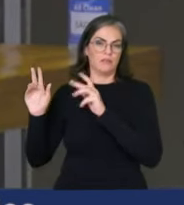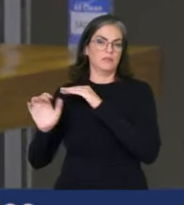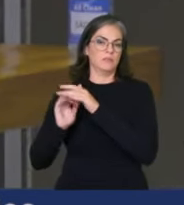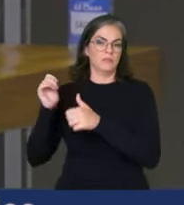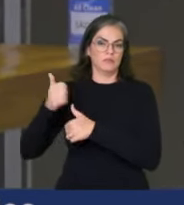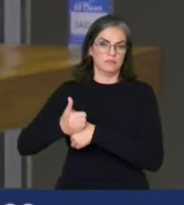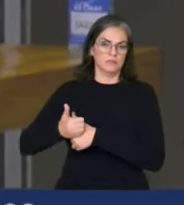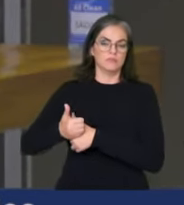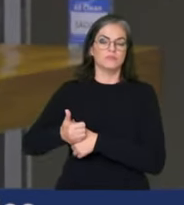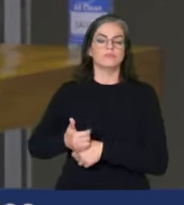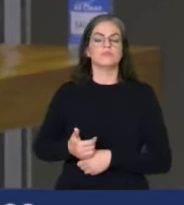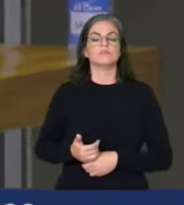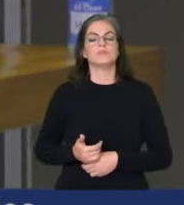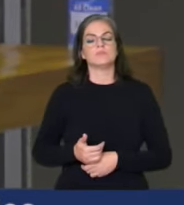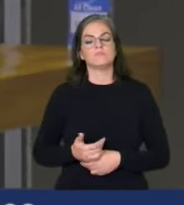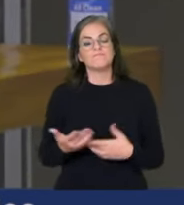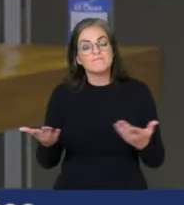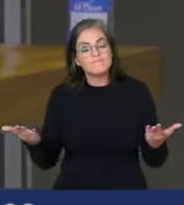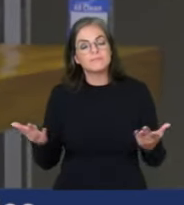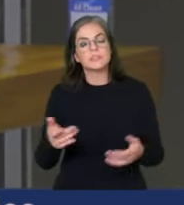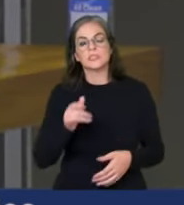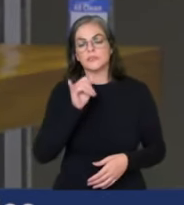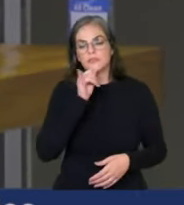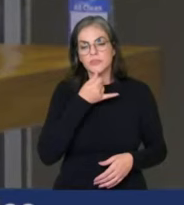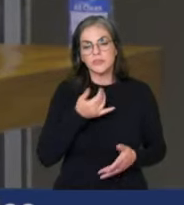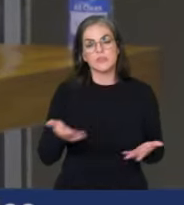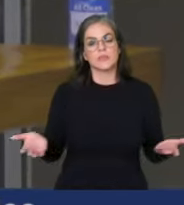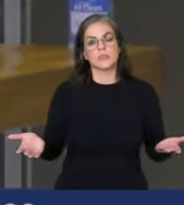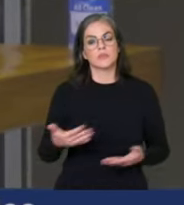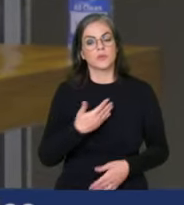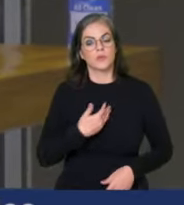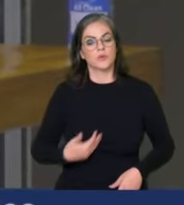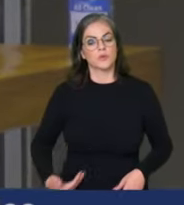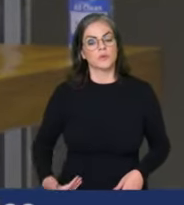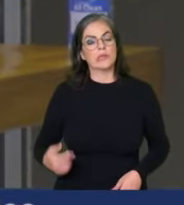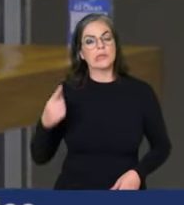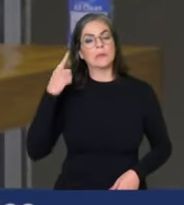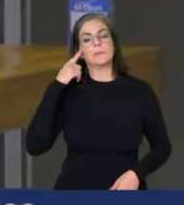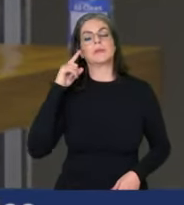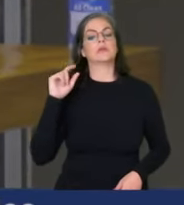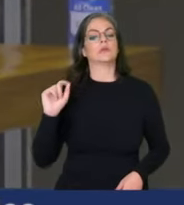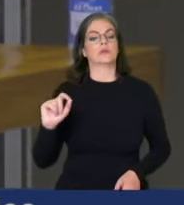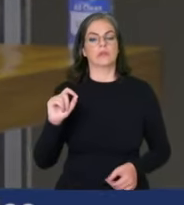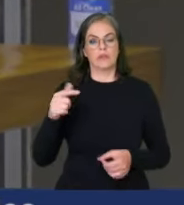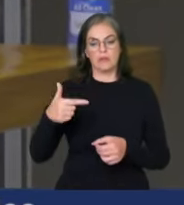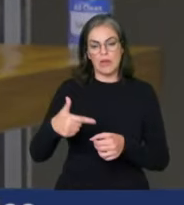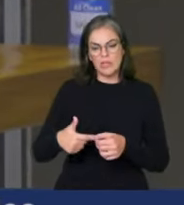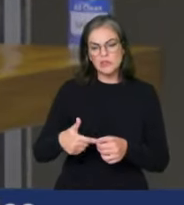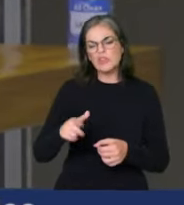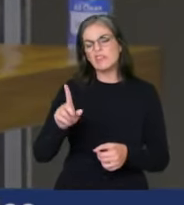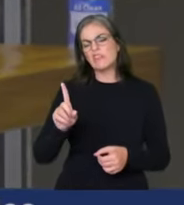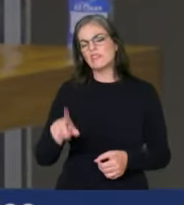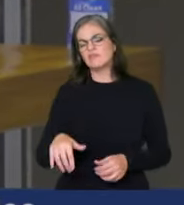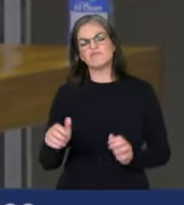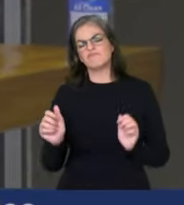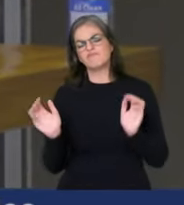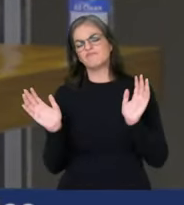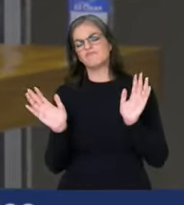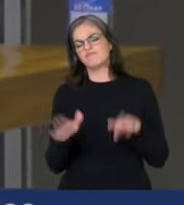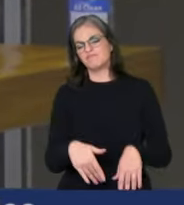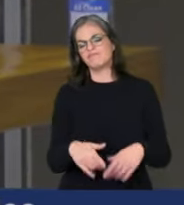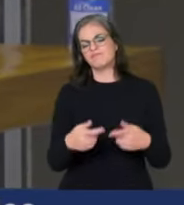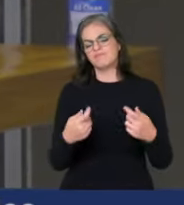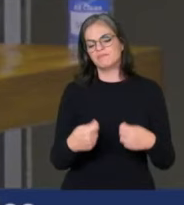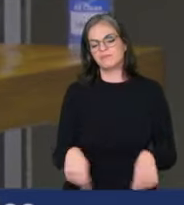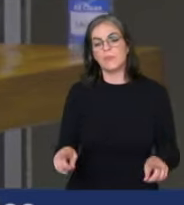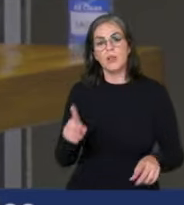enxerga a gasolina como um artigo de luxo. É assim que o governo vê. Nós escutamos isso da